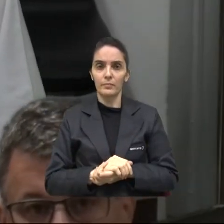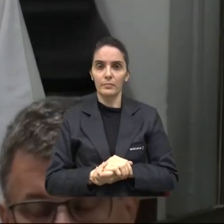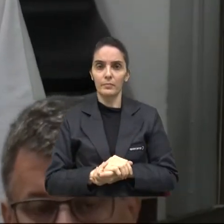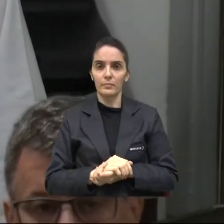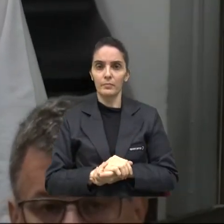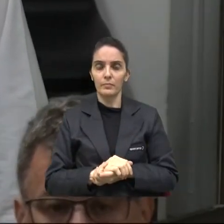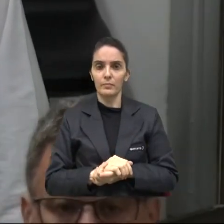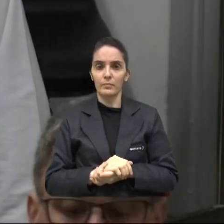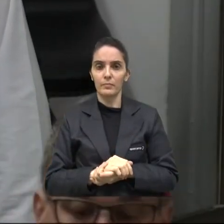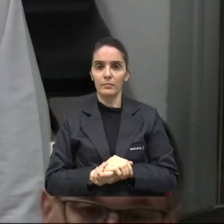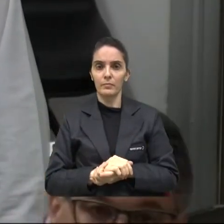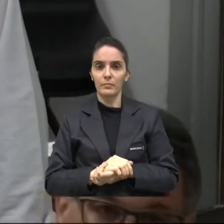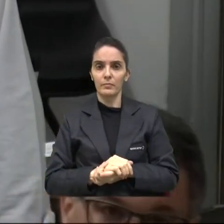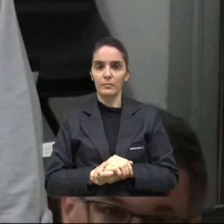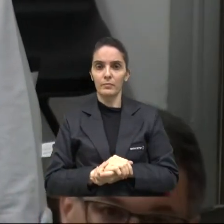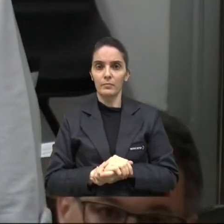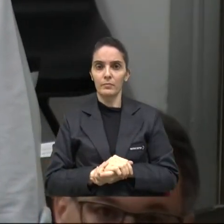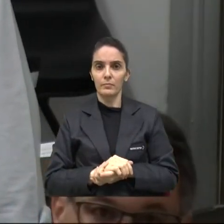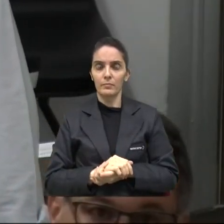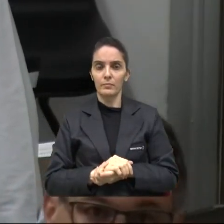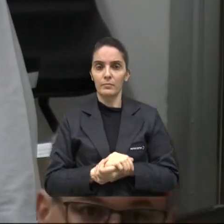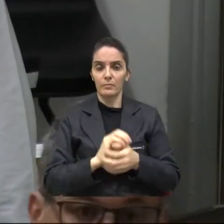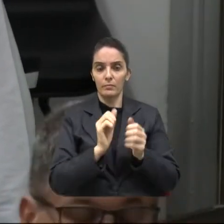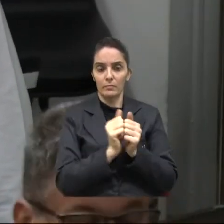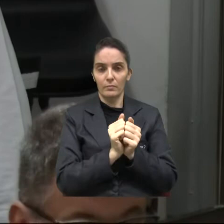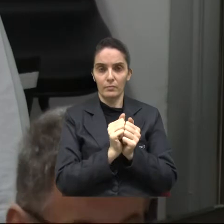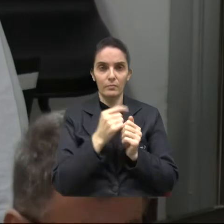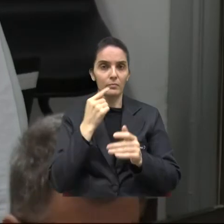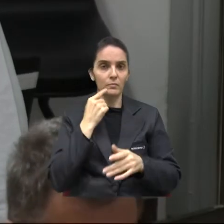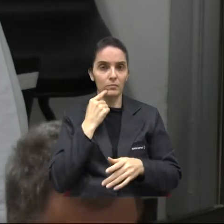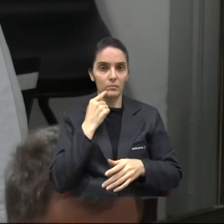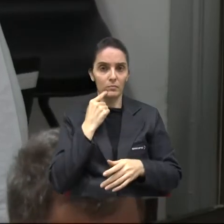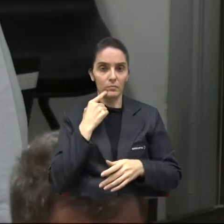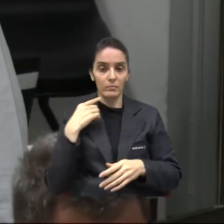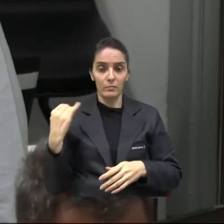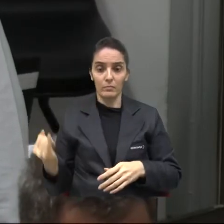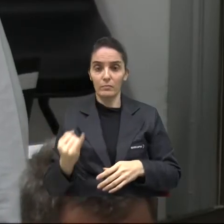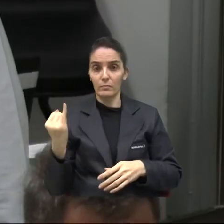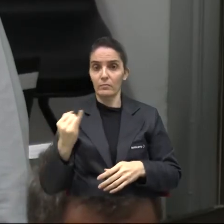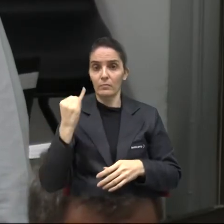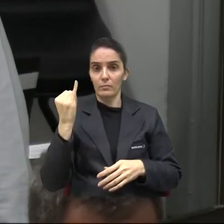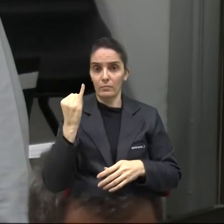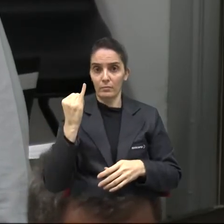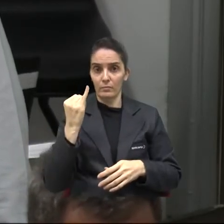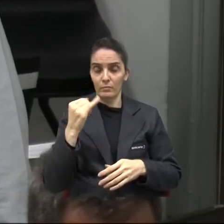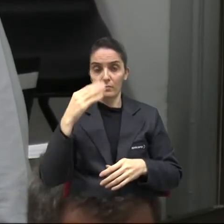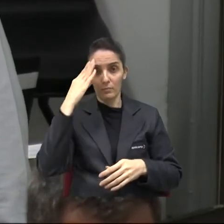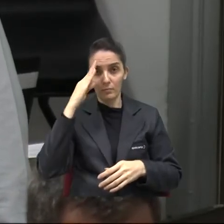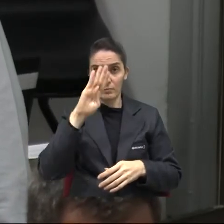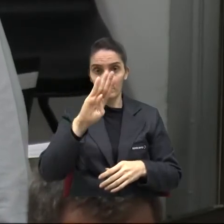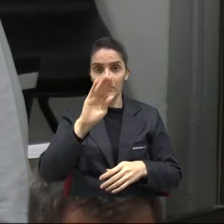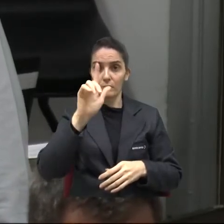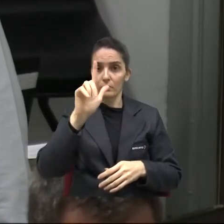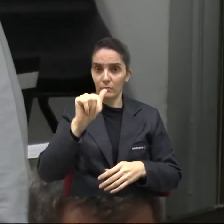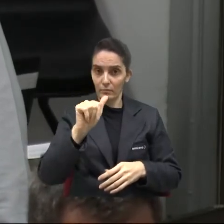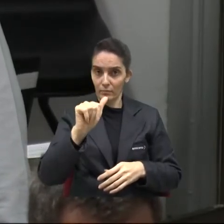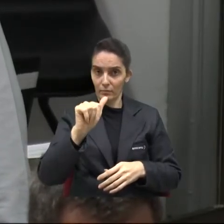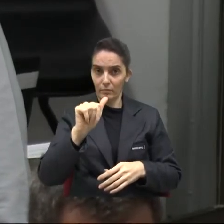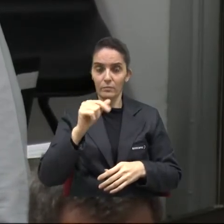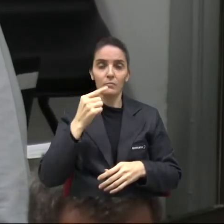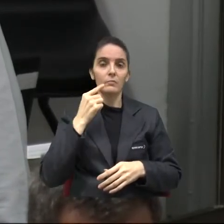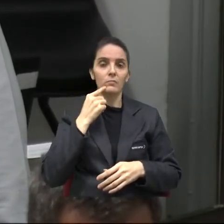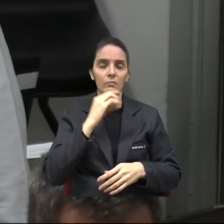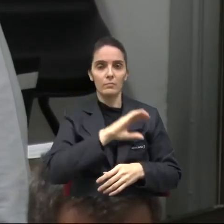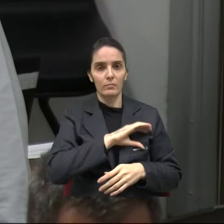tem uma participação muito importante na minha vida, principalmente após a minha conversão. A esposa dele, a Cris, sabe muito bem